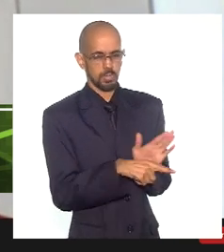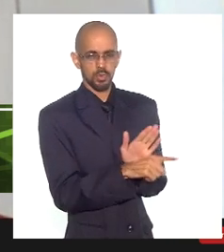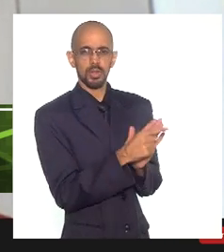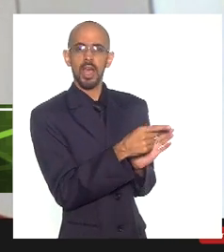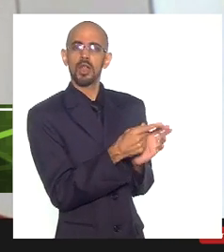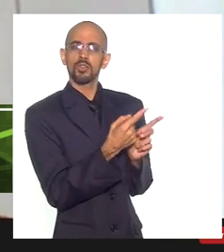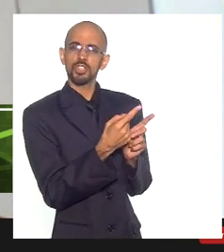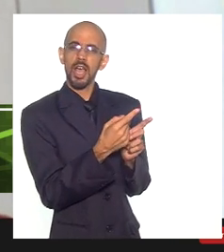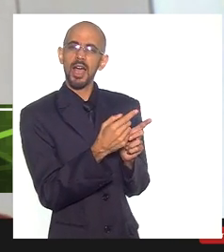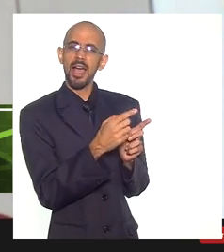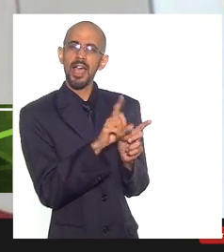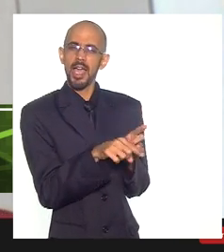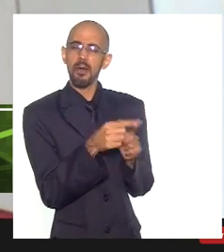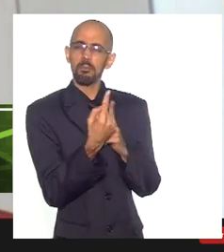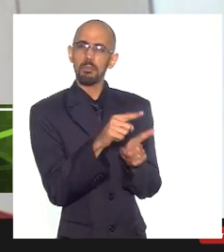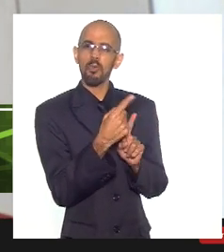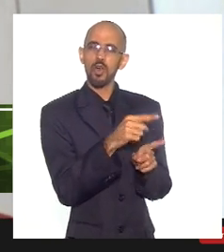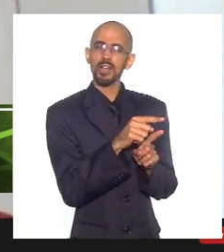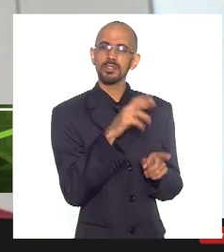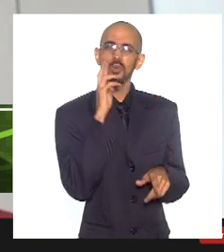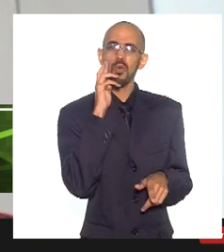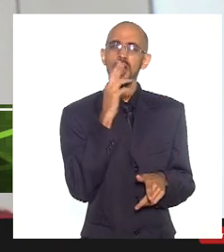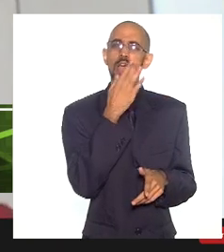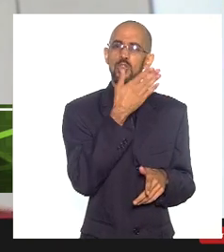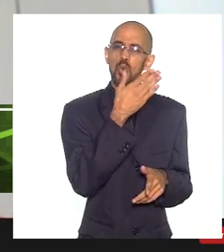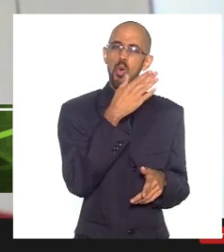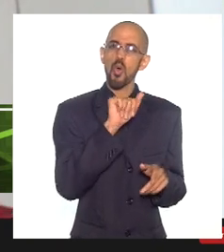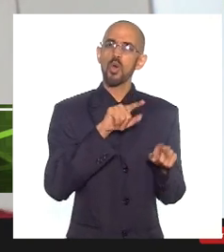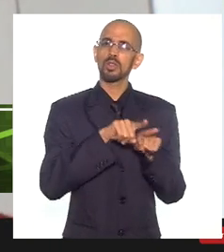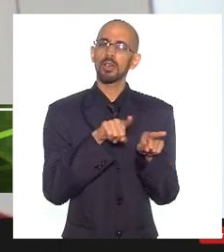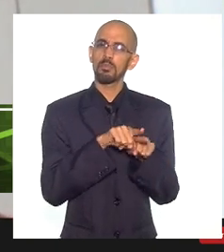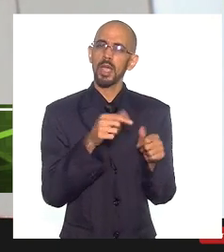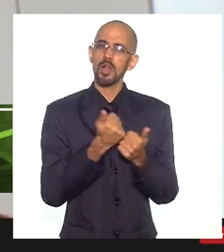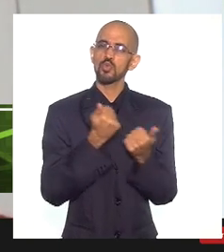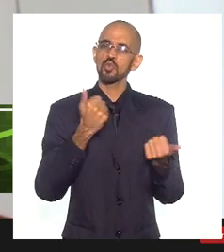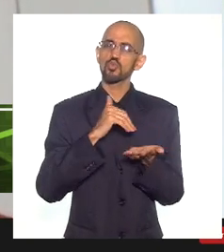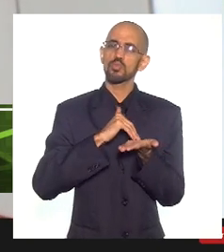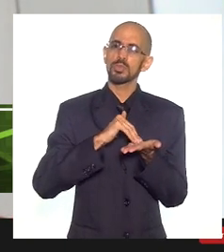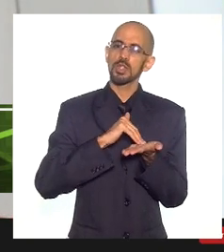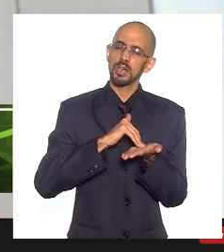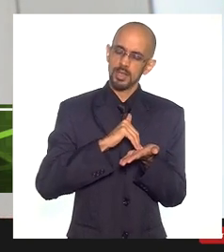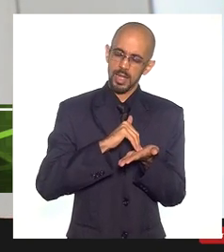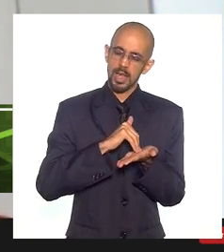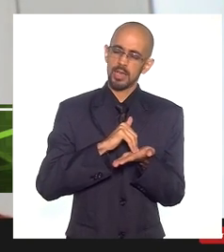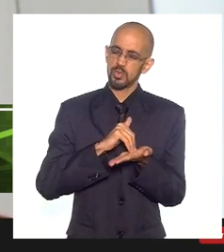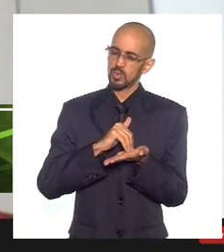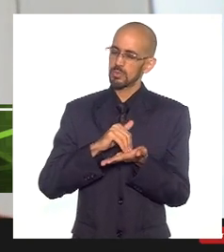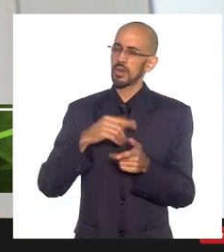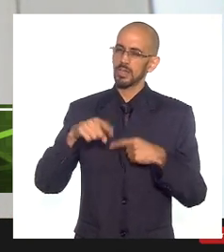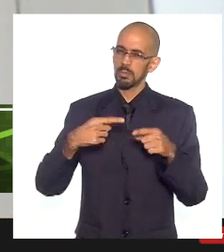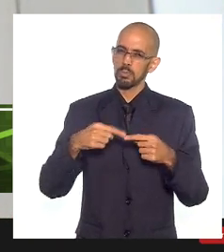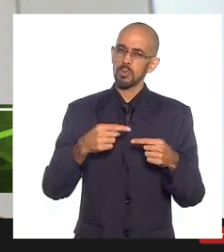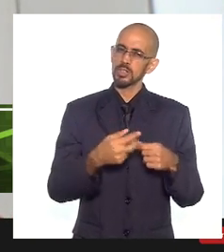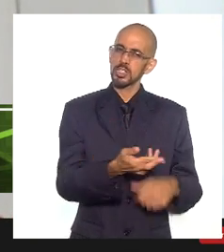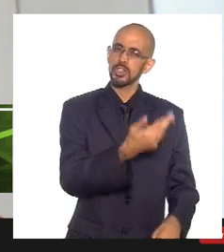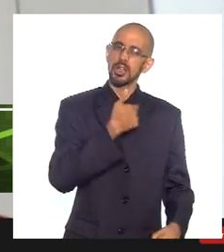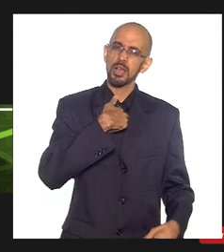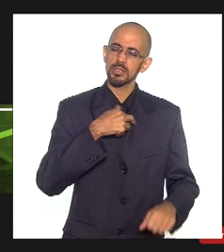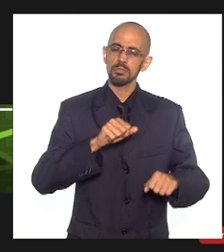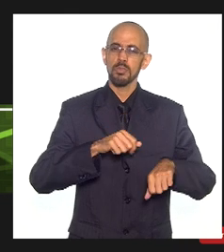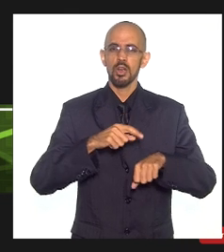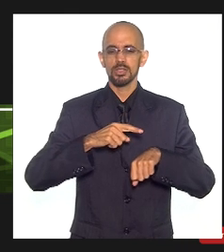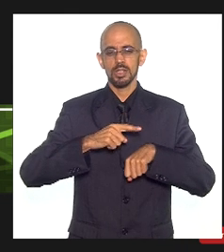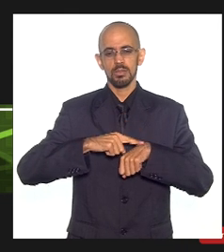subsecretário, que vão abrir a nossa audiência, a gente ir aprofundando ela ao longo da audiência, para, como a gente reiterou aqui,